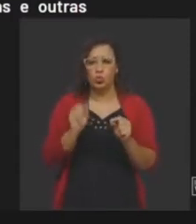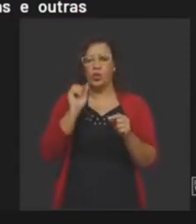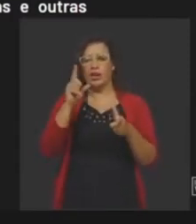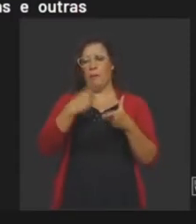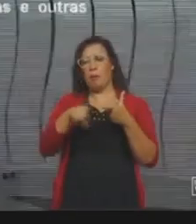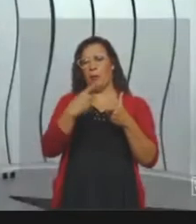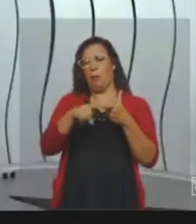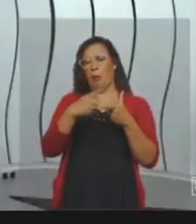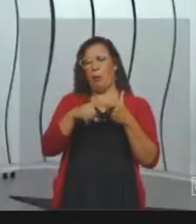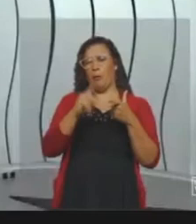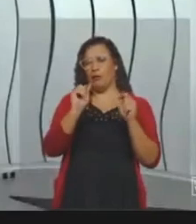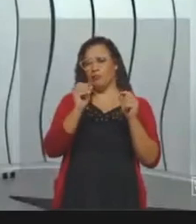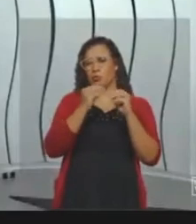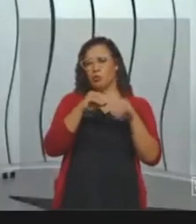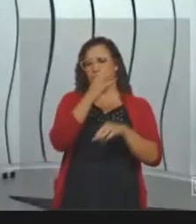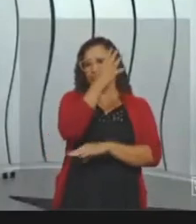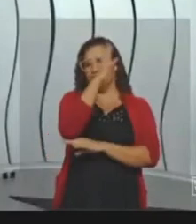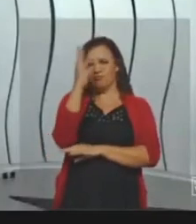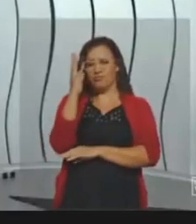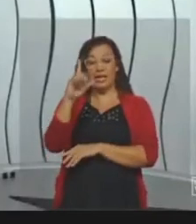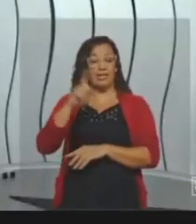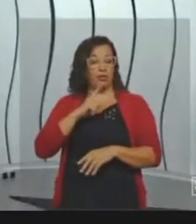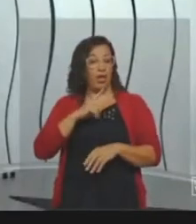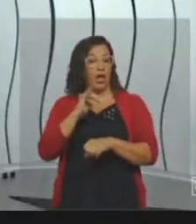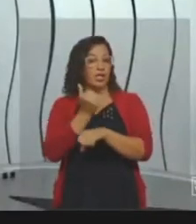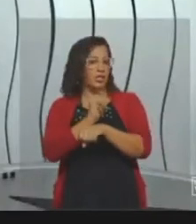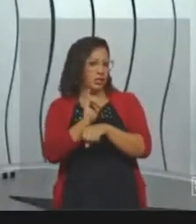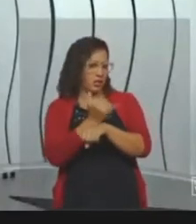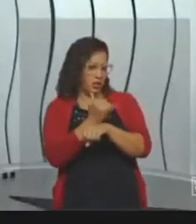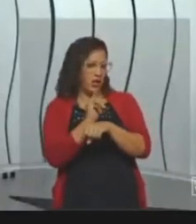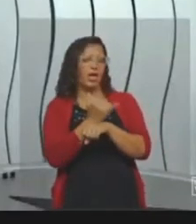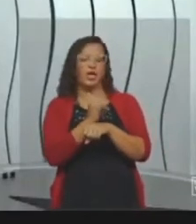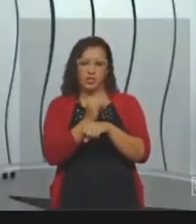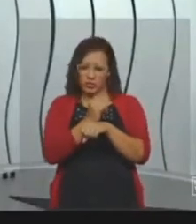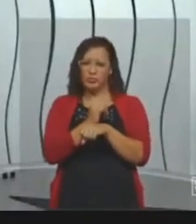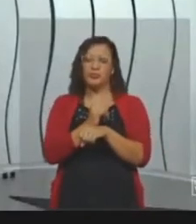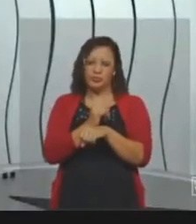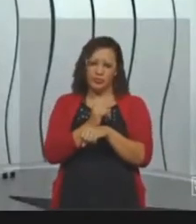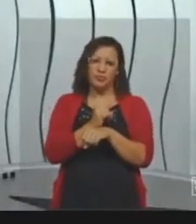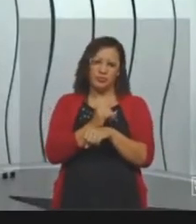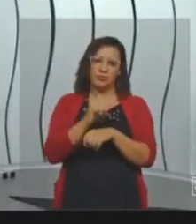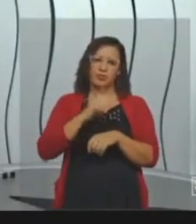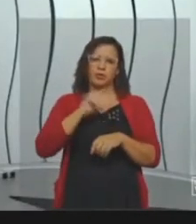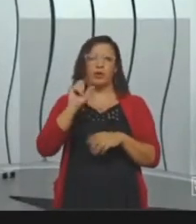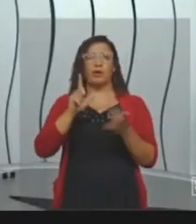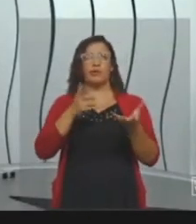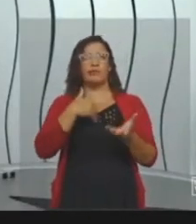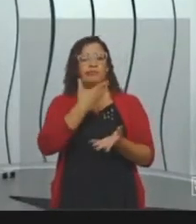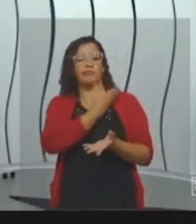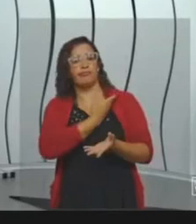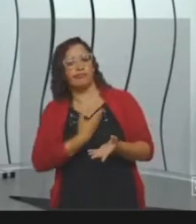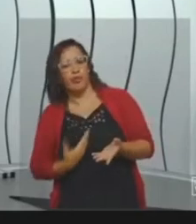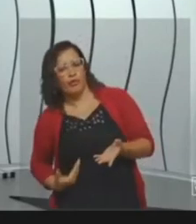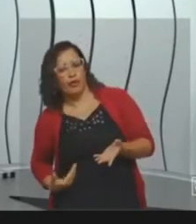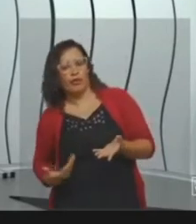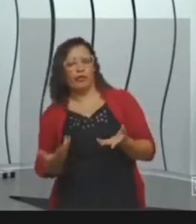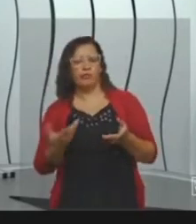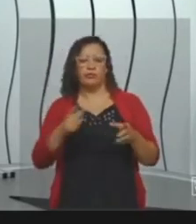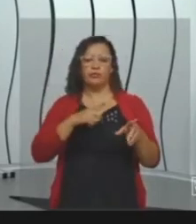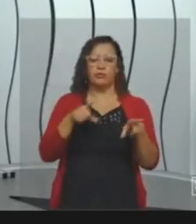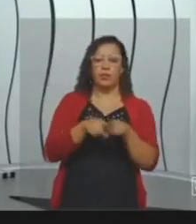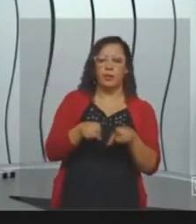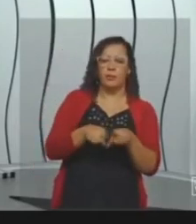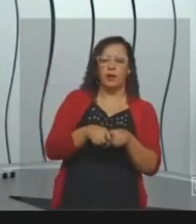problemas ambientais. Então existem técnicas, existem organismos governamentais e não governamentais que